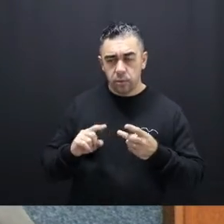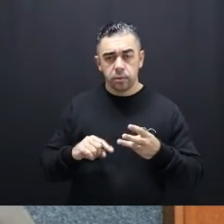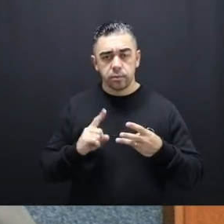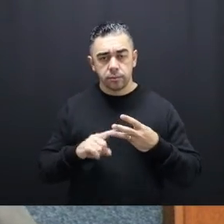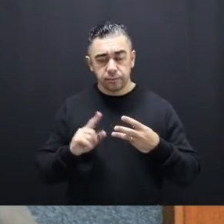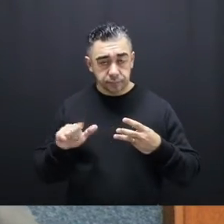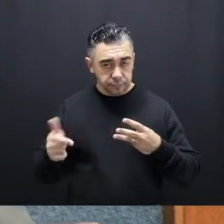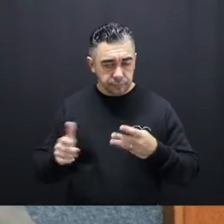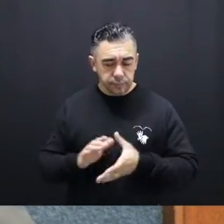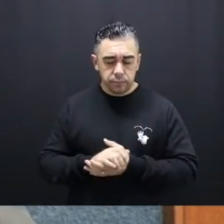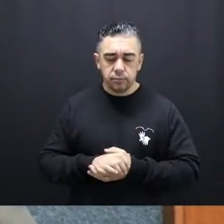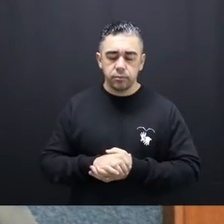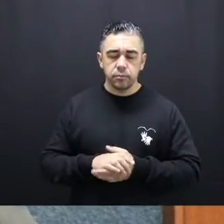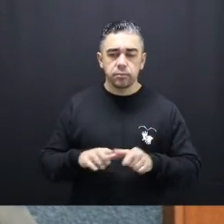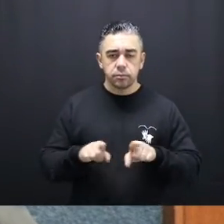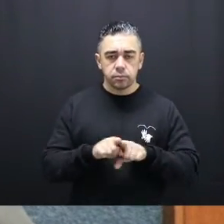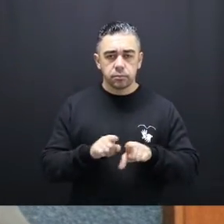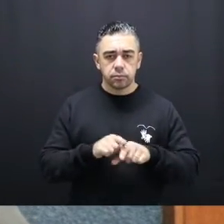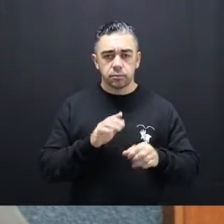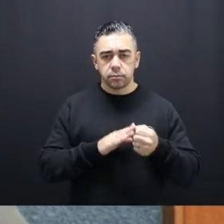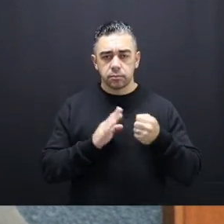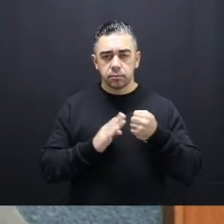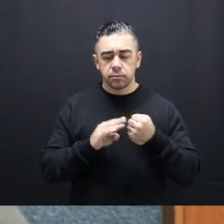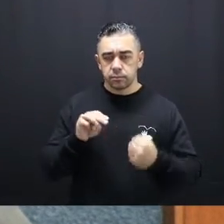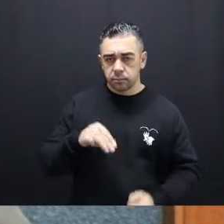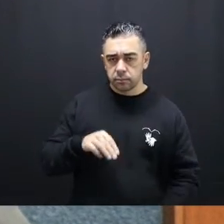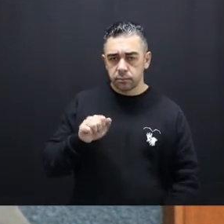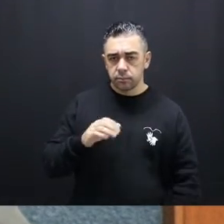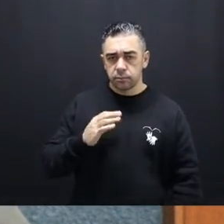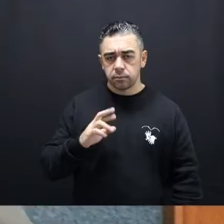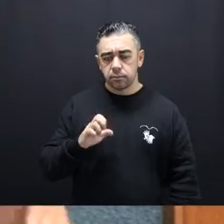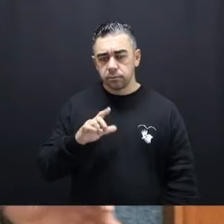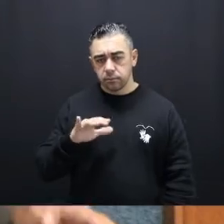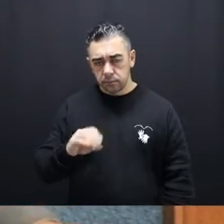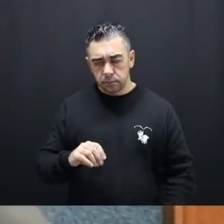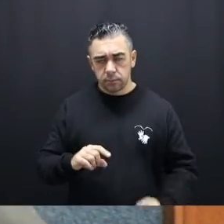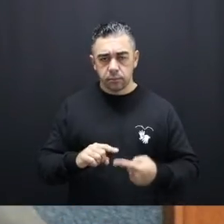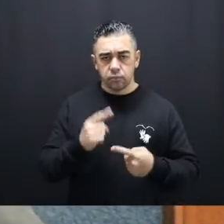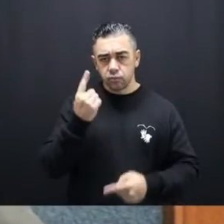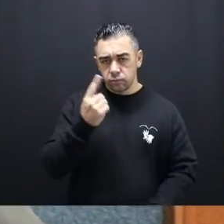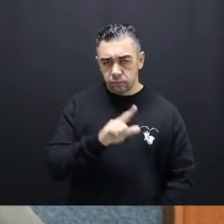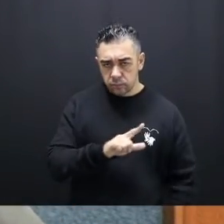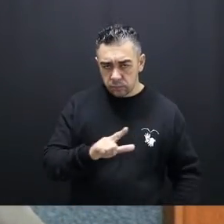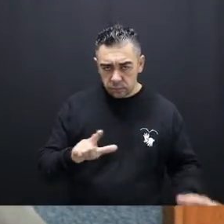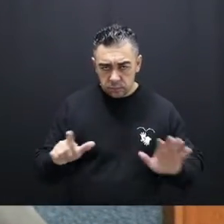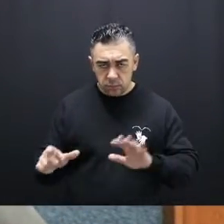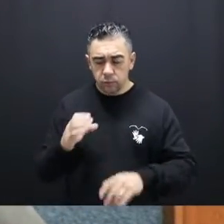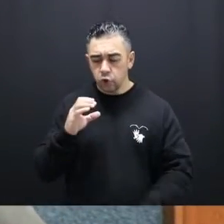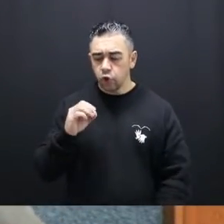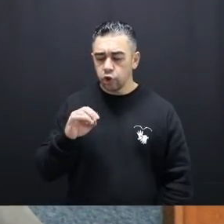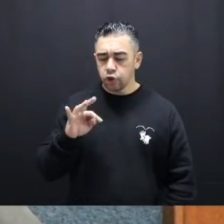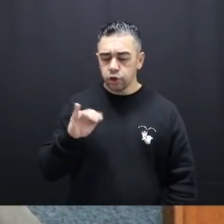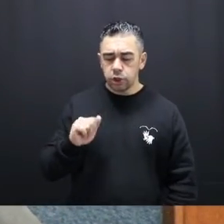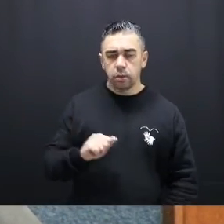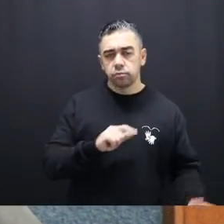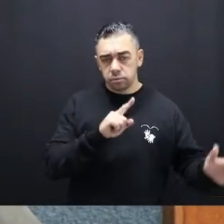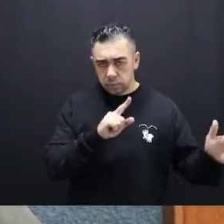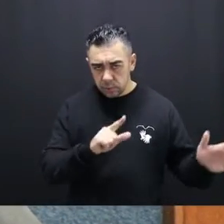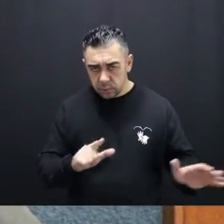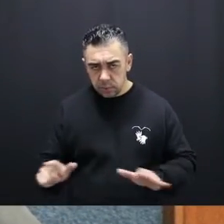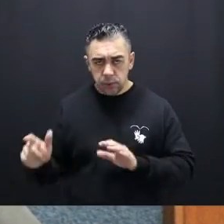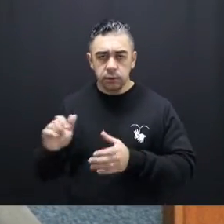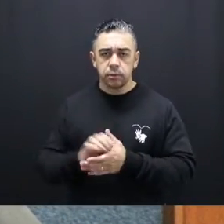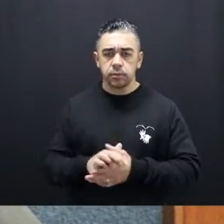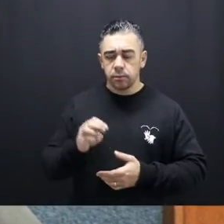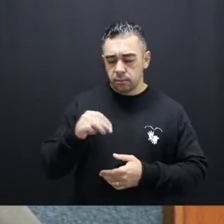nós fizemos Marcelino uma semana Cotia uma semana você tem uma semana vamos para malhada